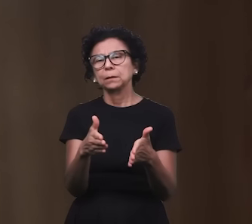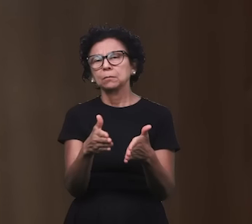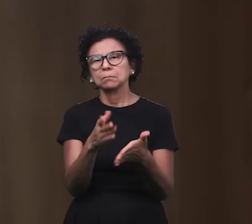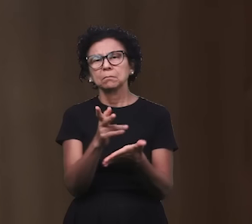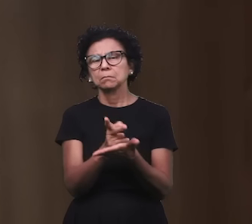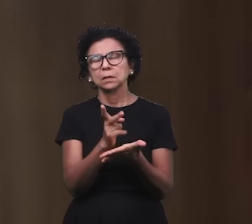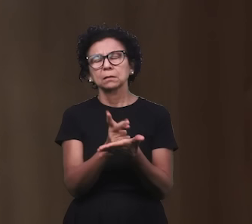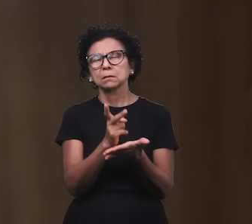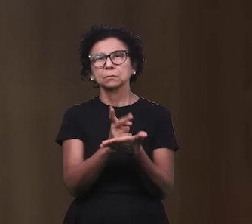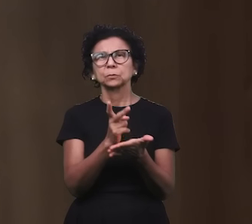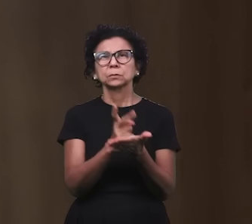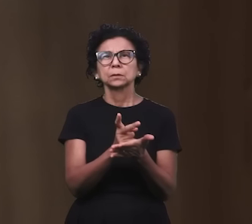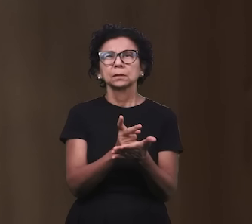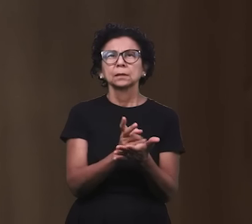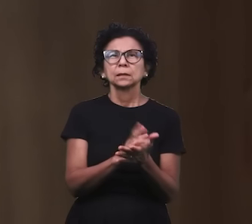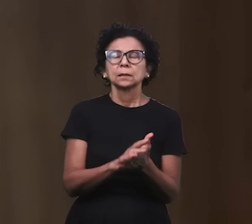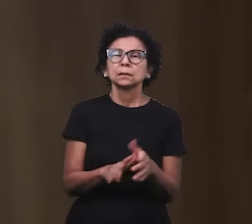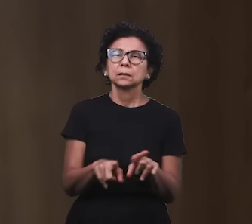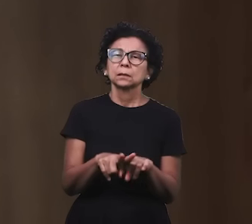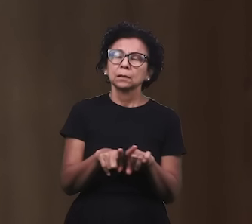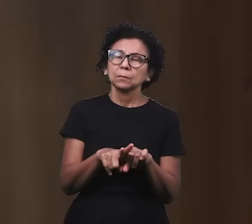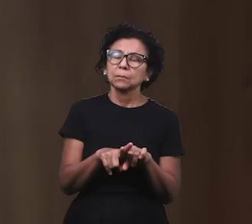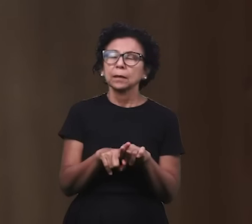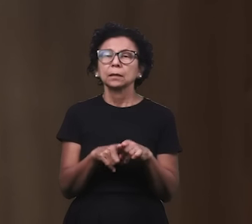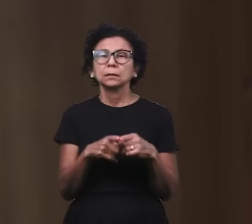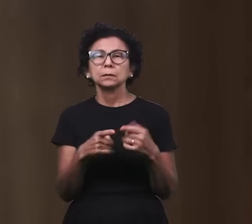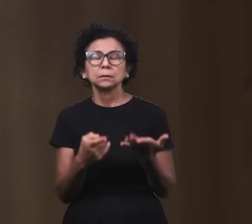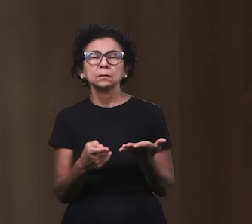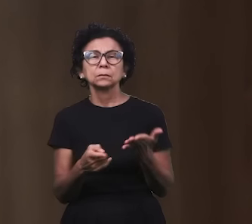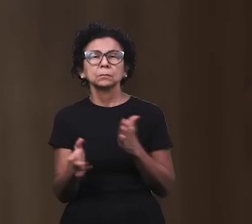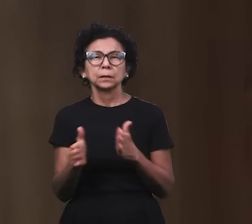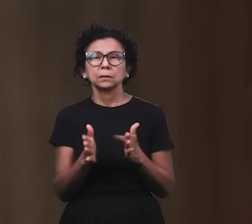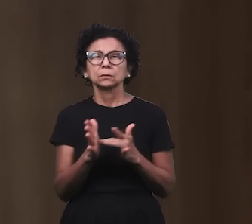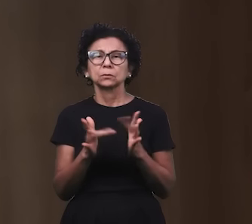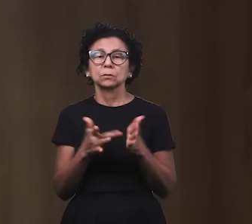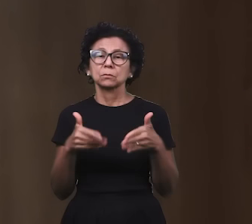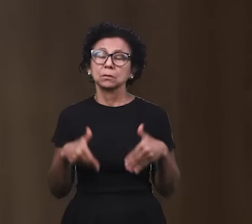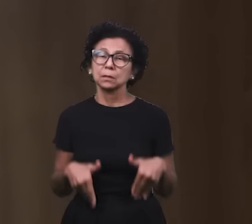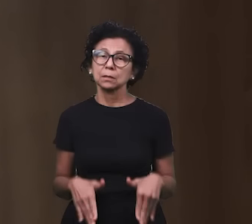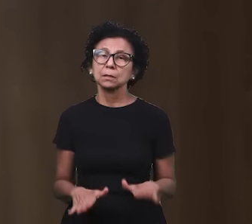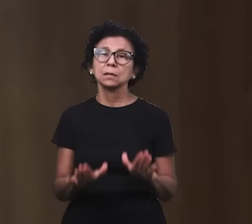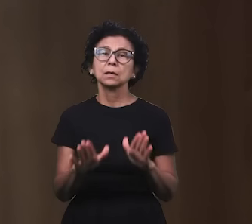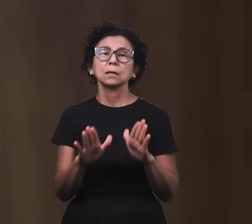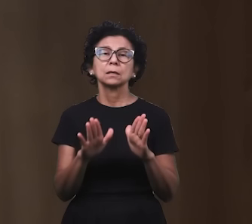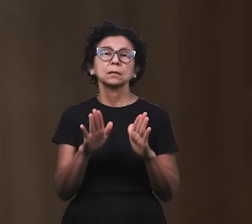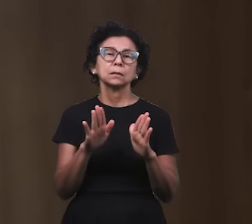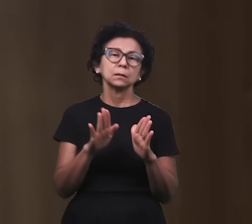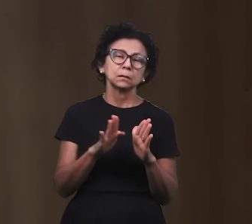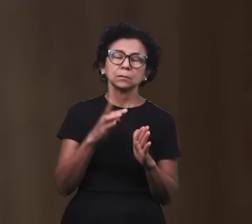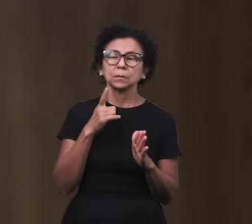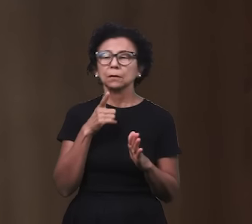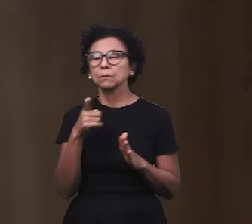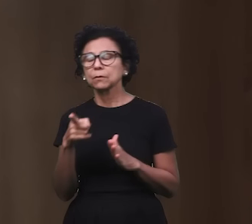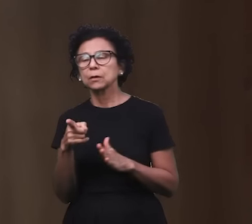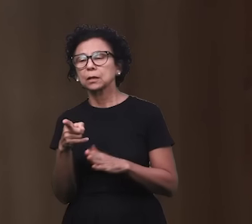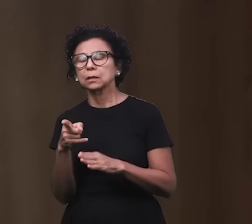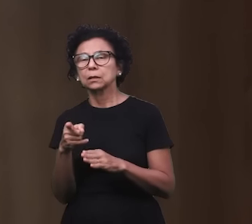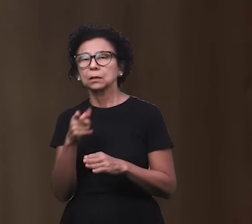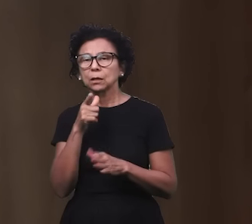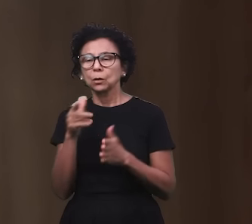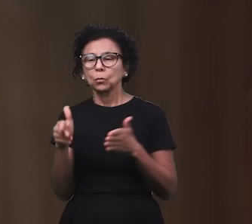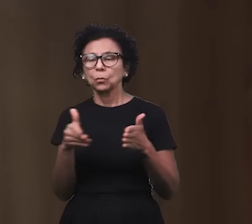foi usado no nascimento de Jesus. Eles vinham beirando ali o Rio Jordão, né? Passava ali pelo vale